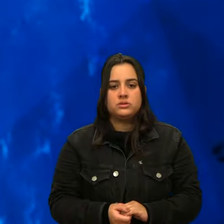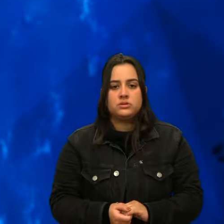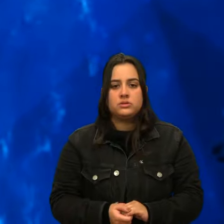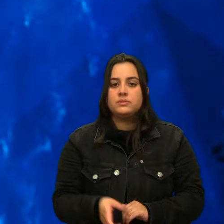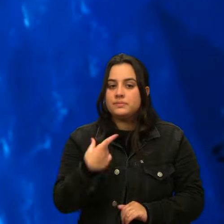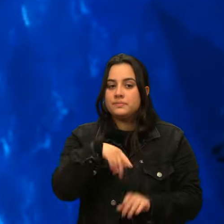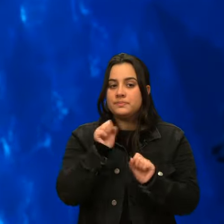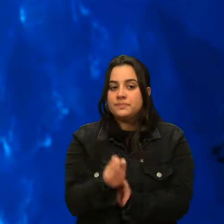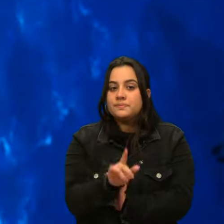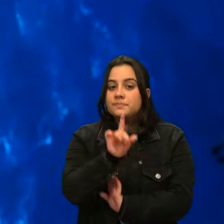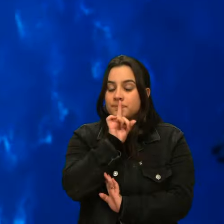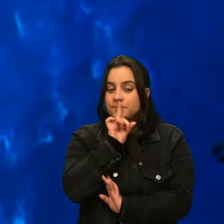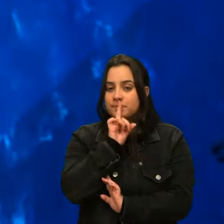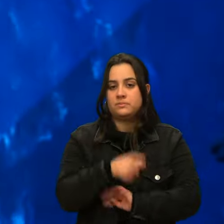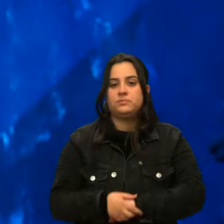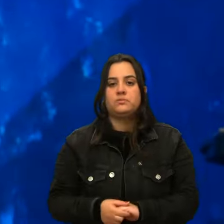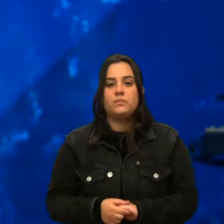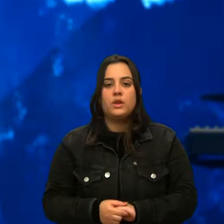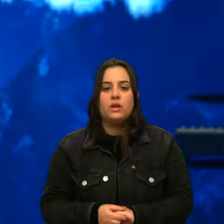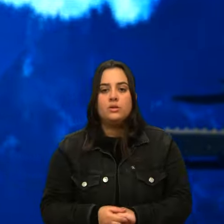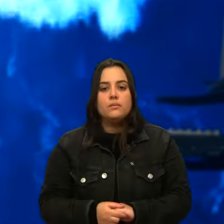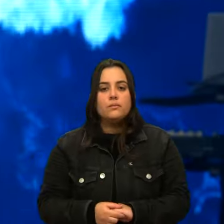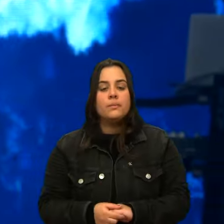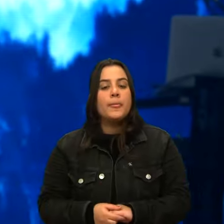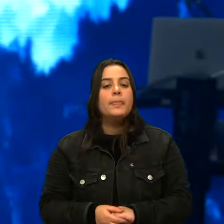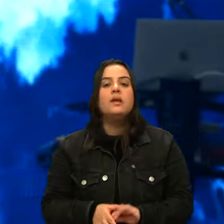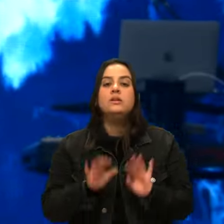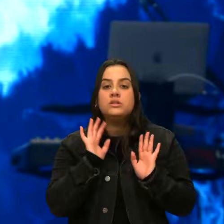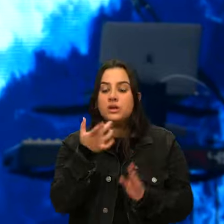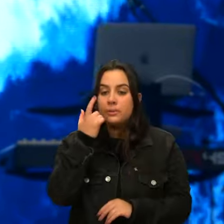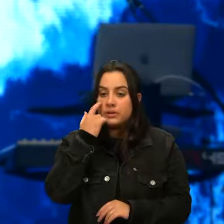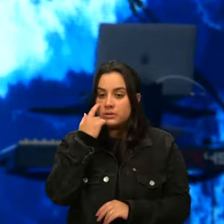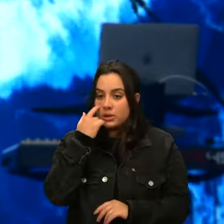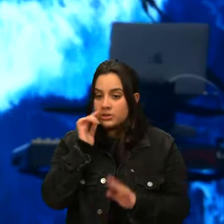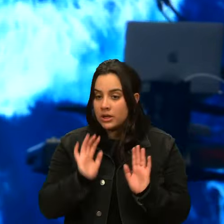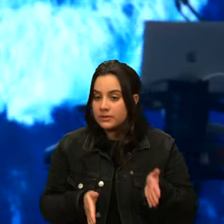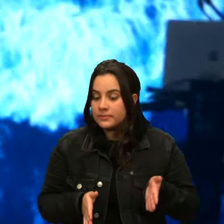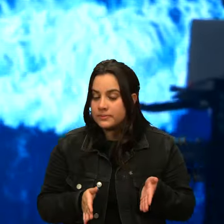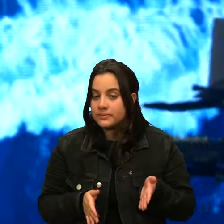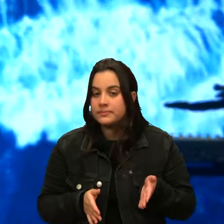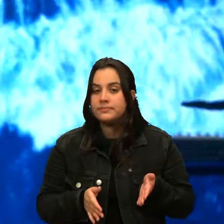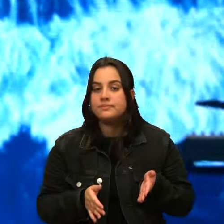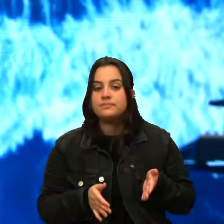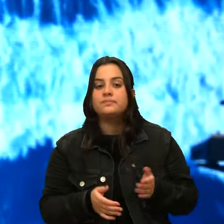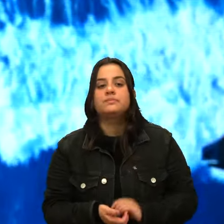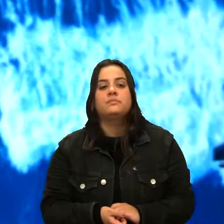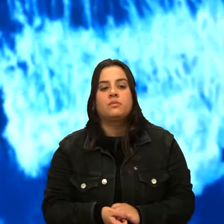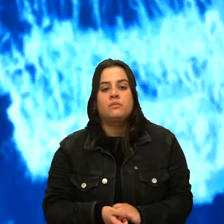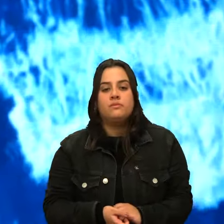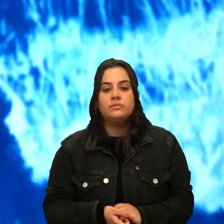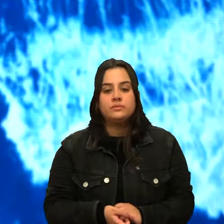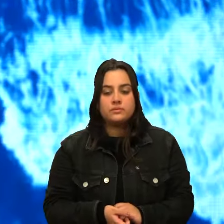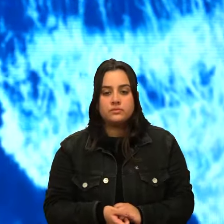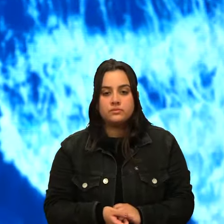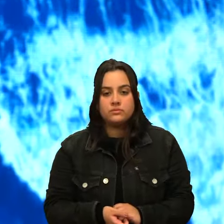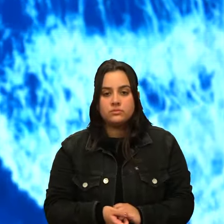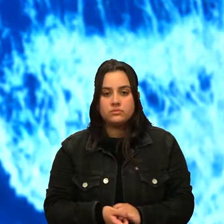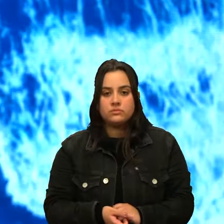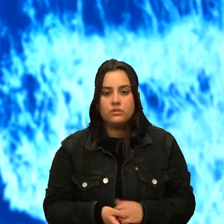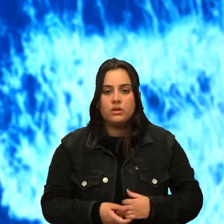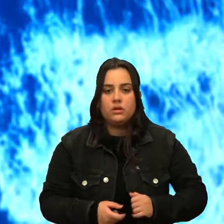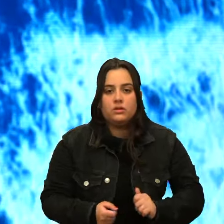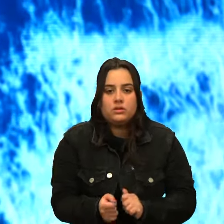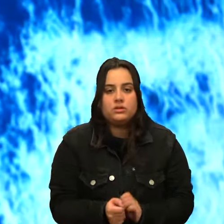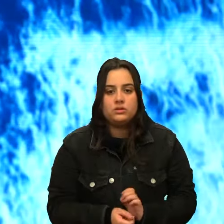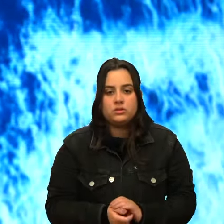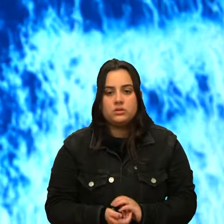em silêncio. Todo mundo pensou em alguém? Pensou em alguém que você admira bastante? Eu vou